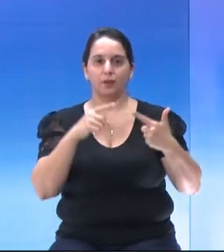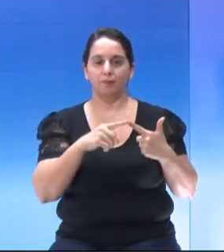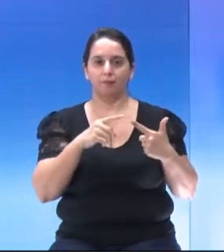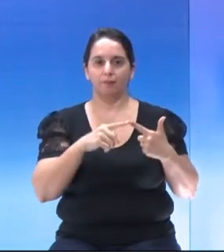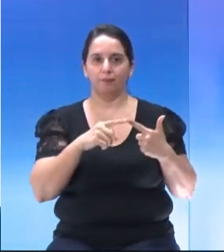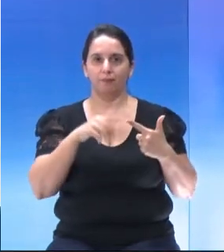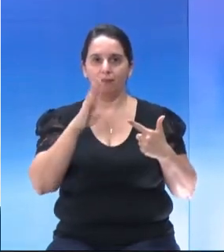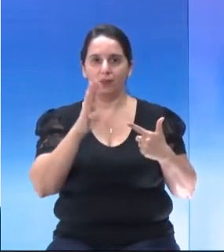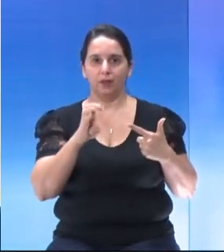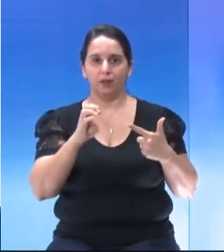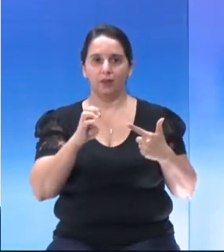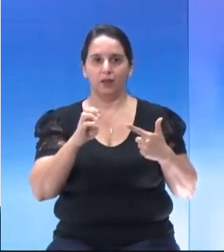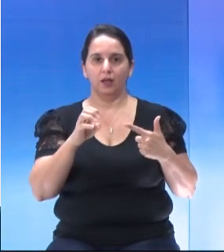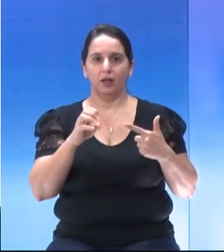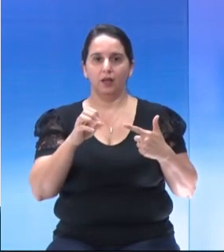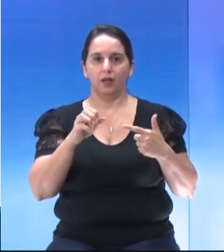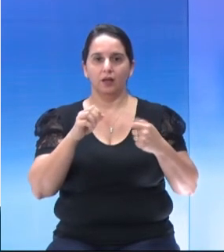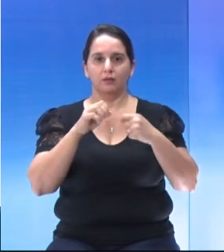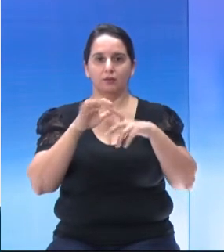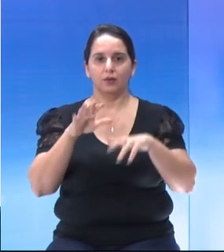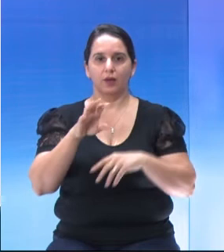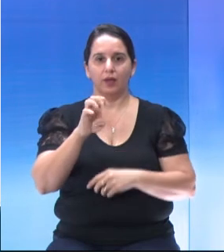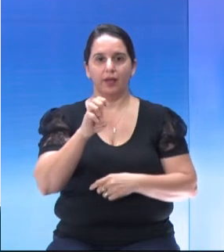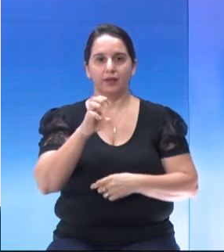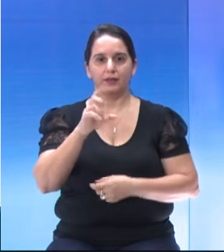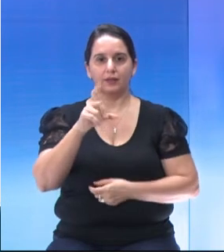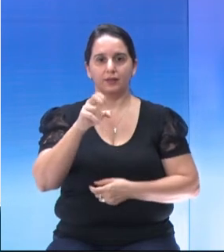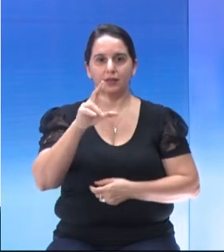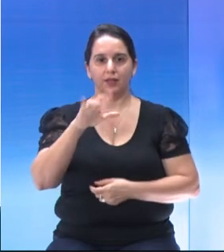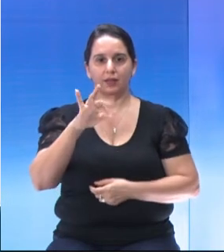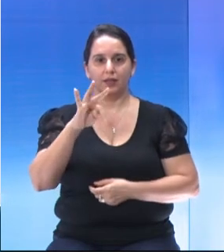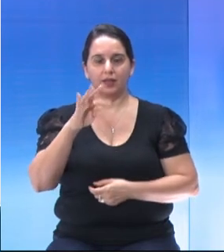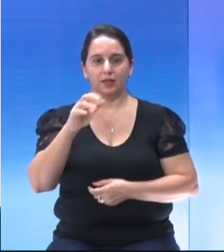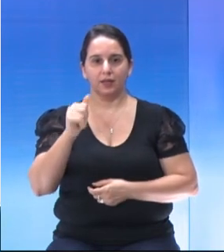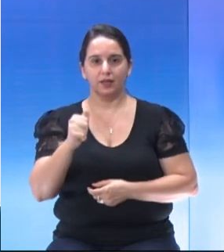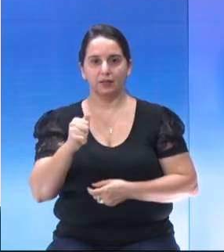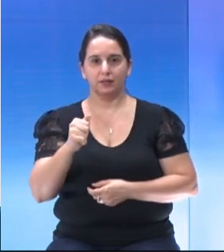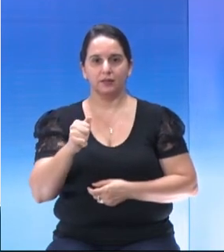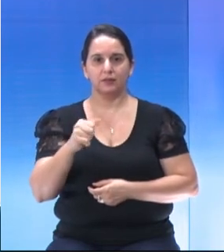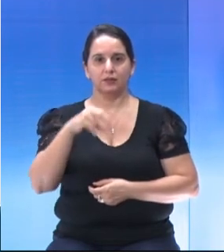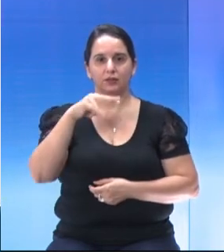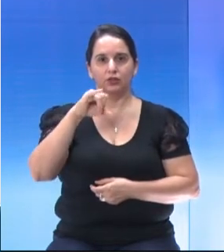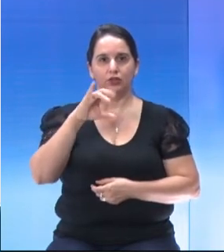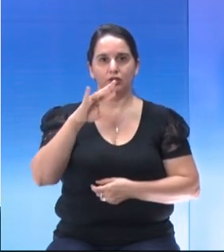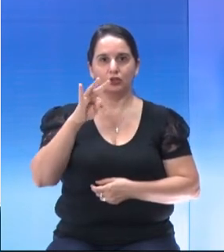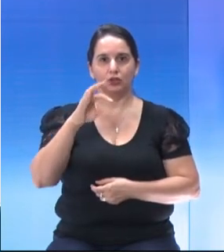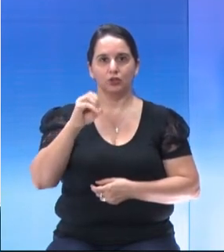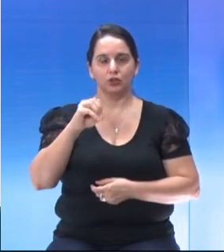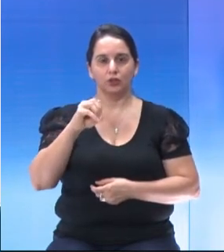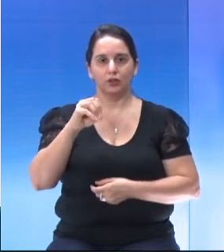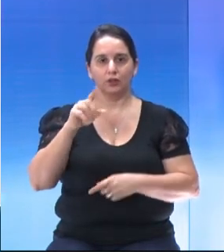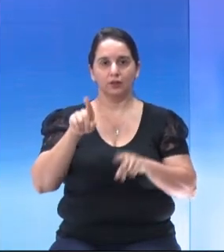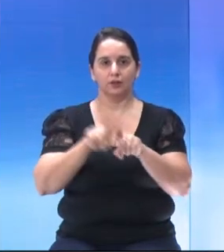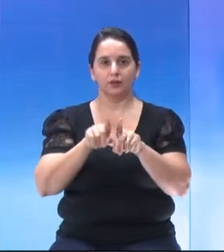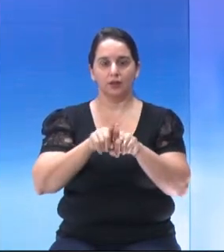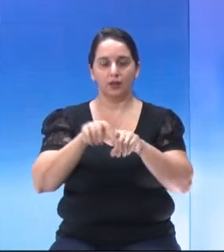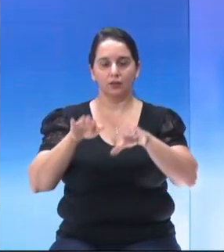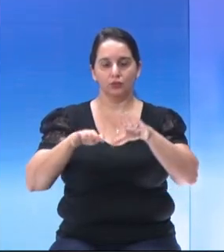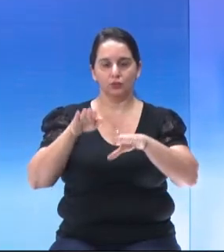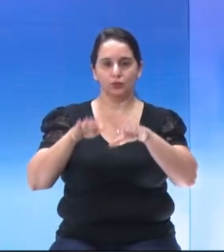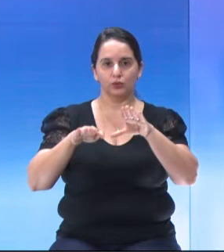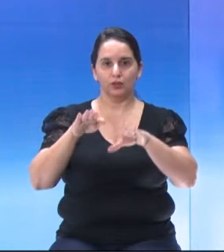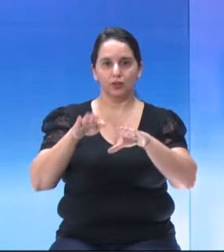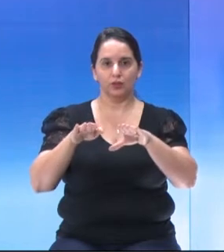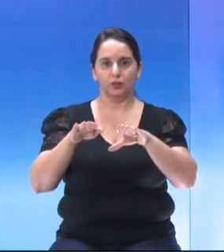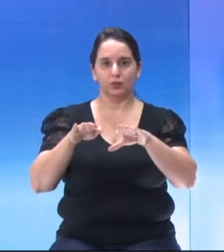local. B, eliminação de excretas nitrogenadas de forma concentrada, há um equilíbrio